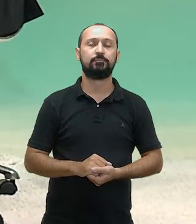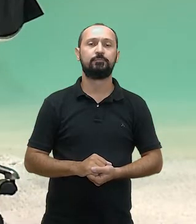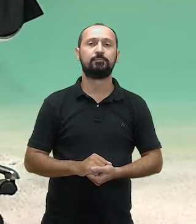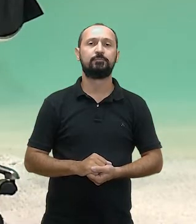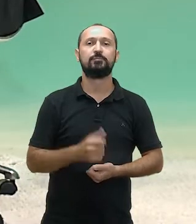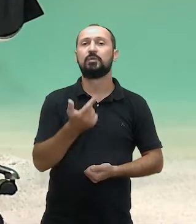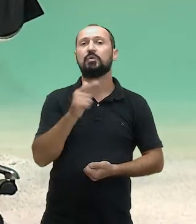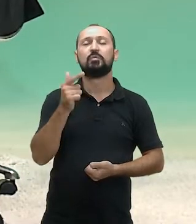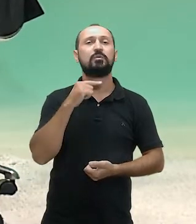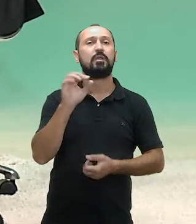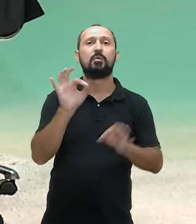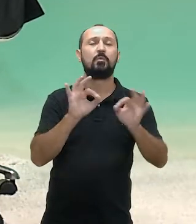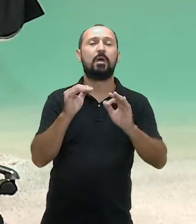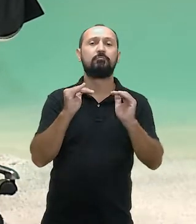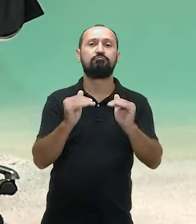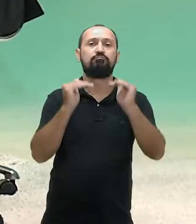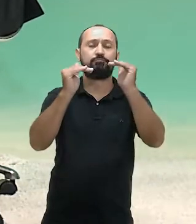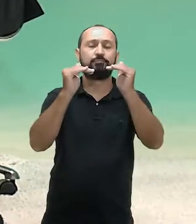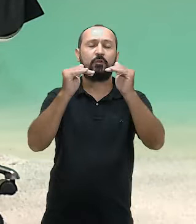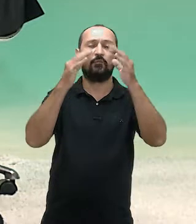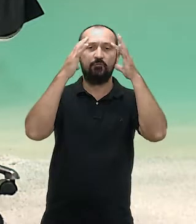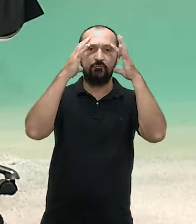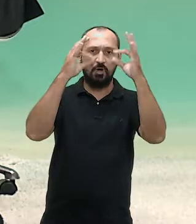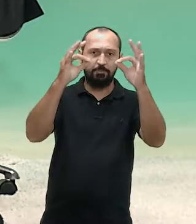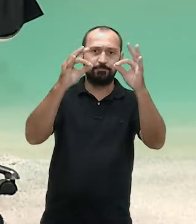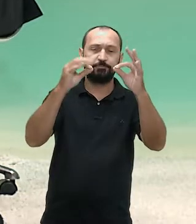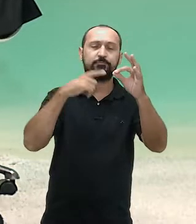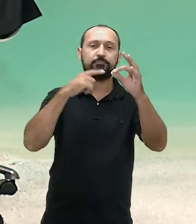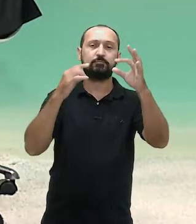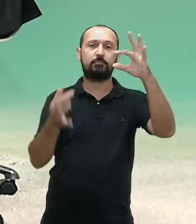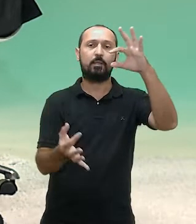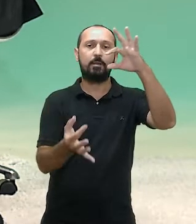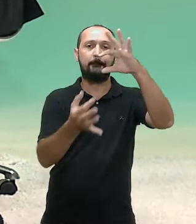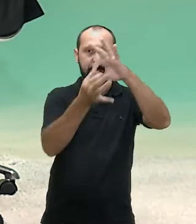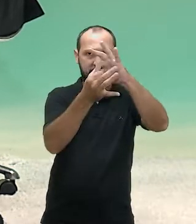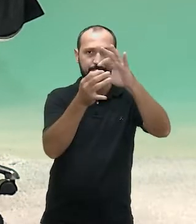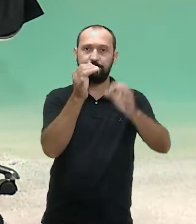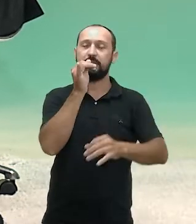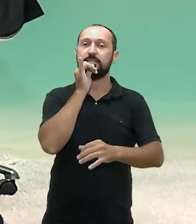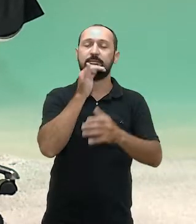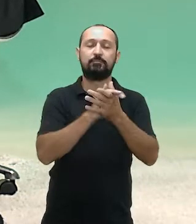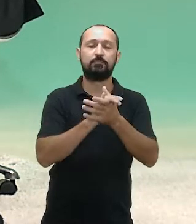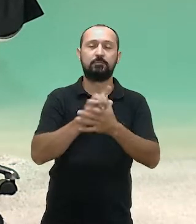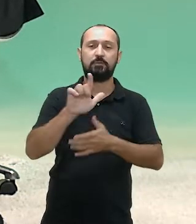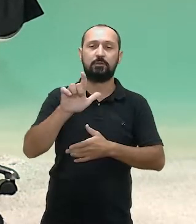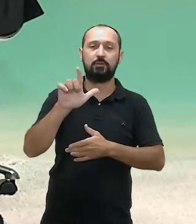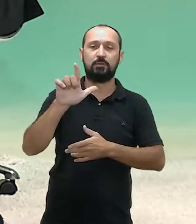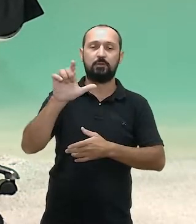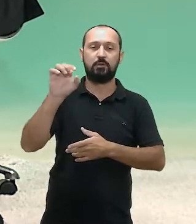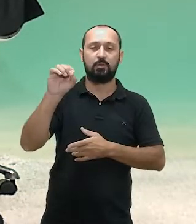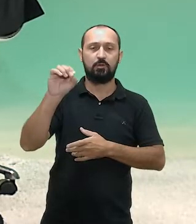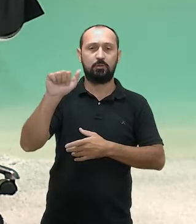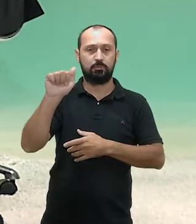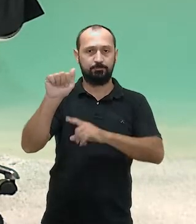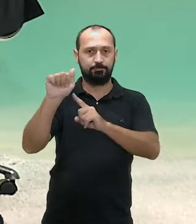Não existe uma hierarquia formal, mas elas têm uma certa vinculação. Por exemplo, a LOA